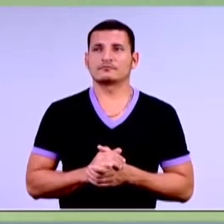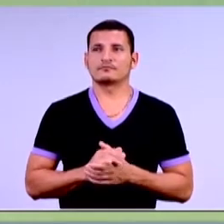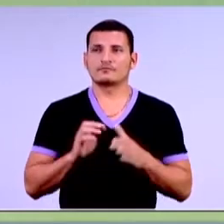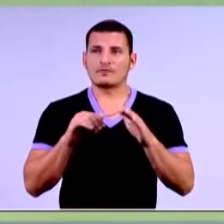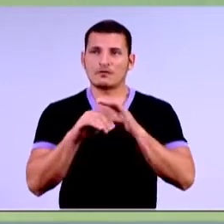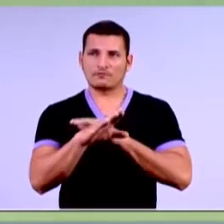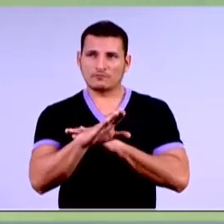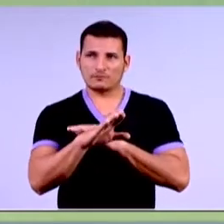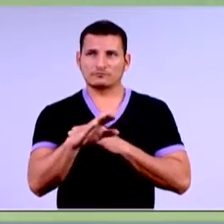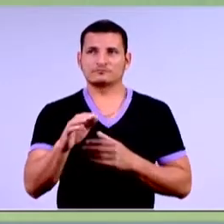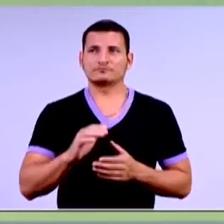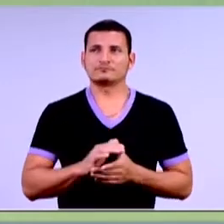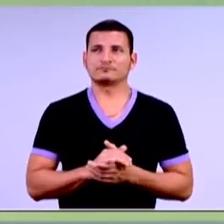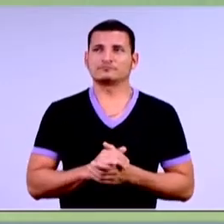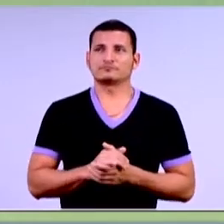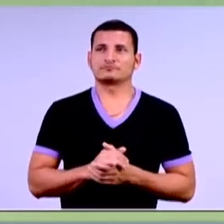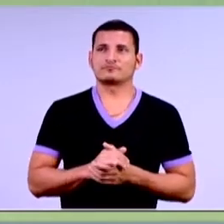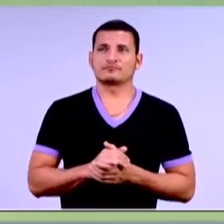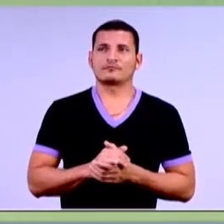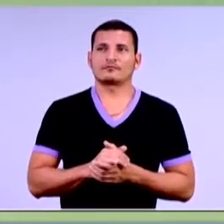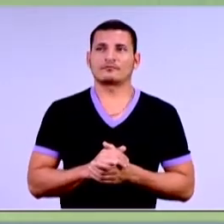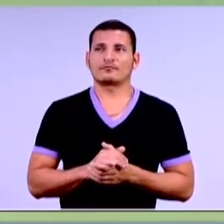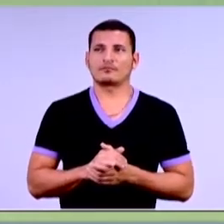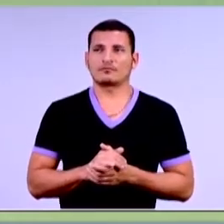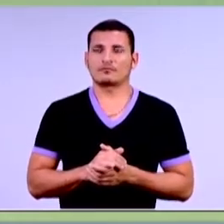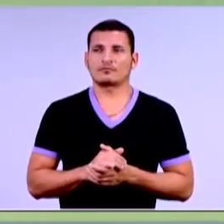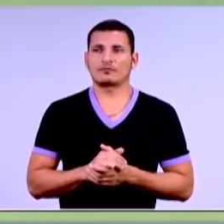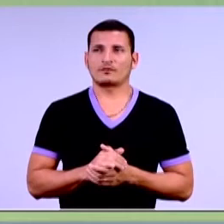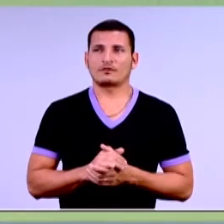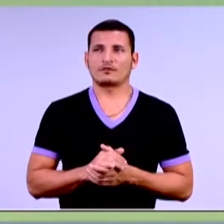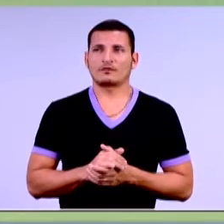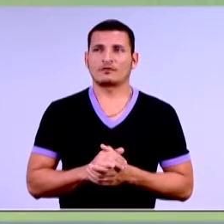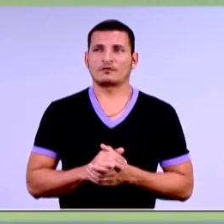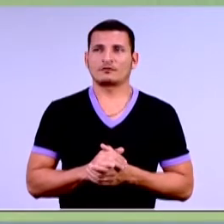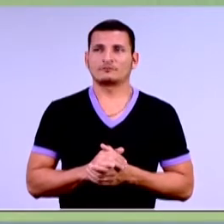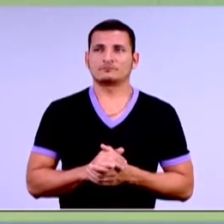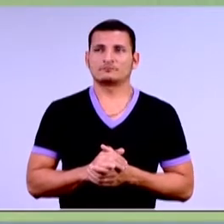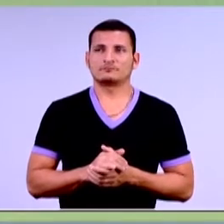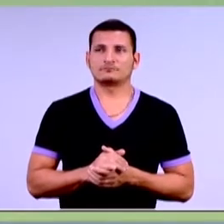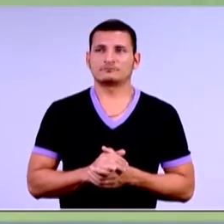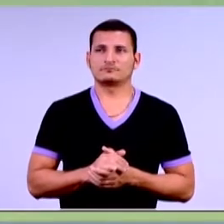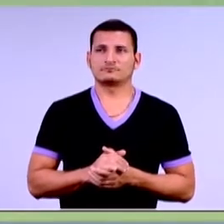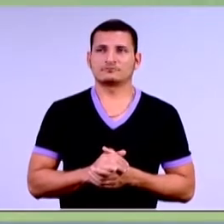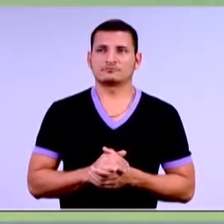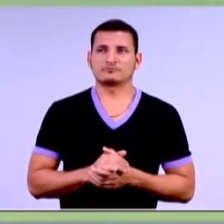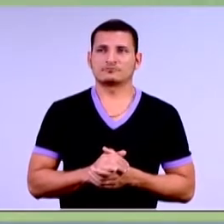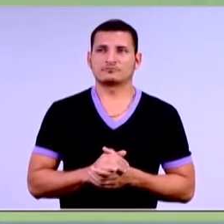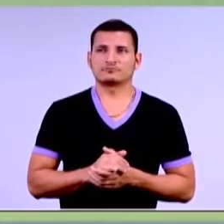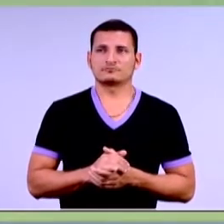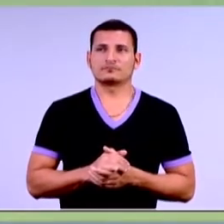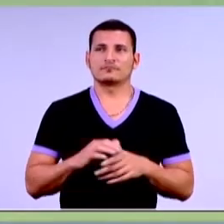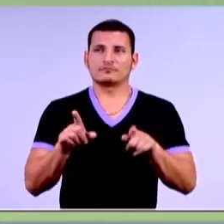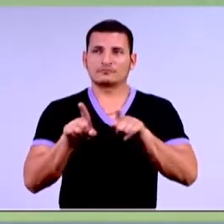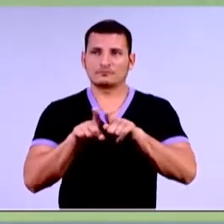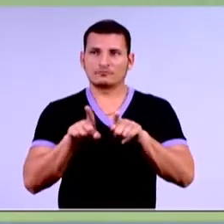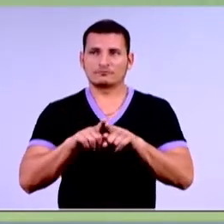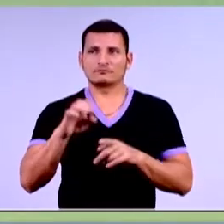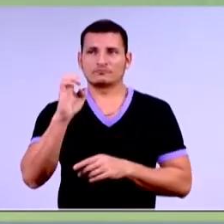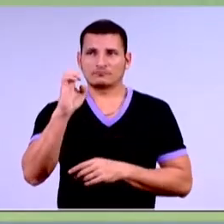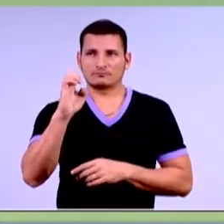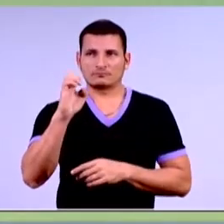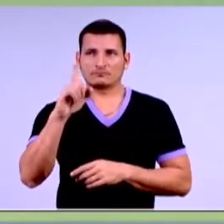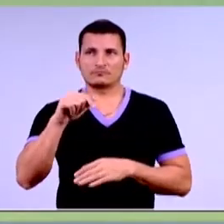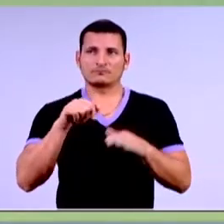quilo de leite é a pagar pra só lembrar tradução sua história também já terminem é que é